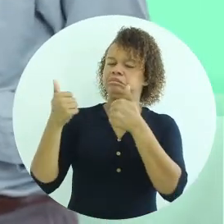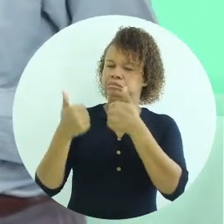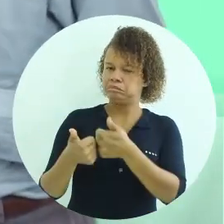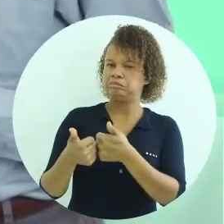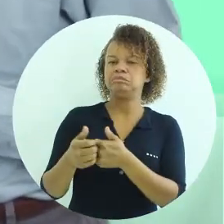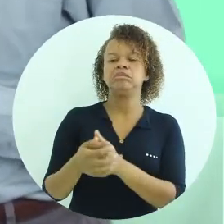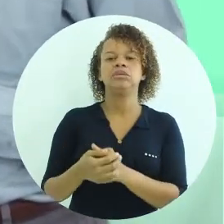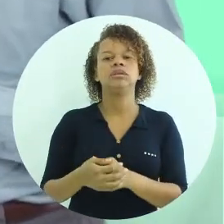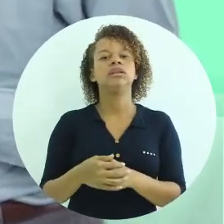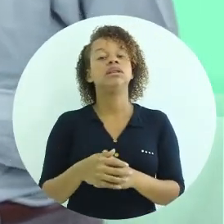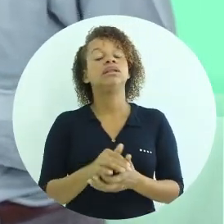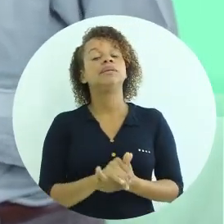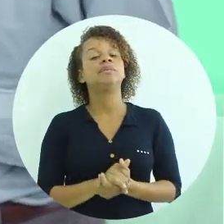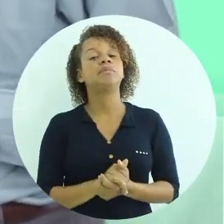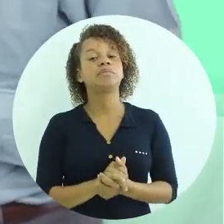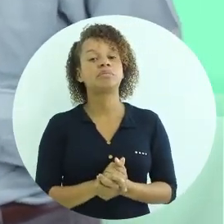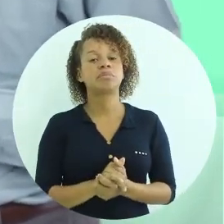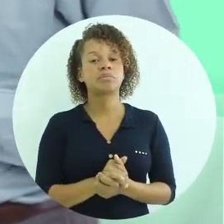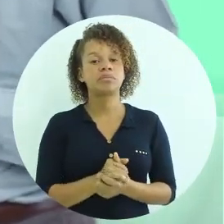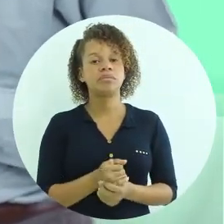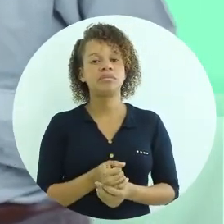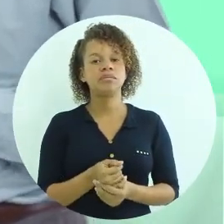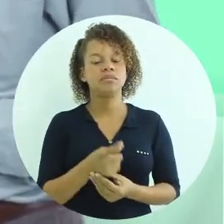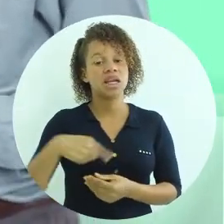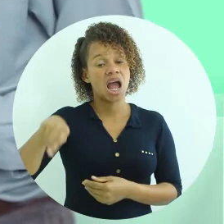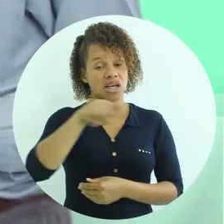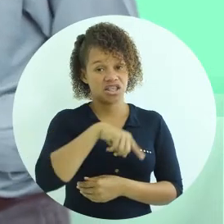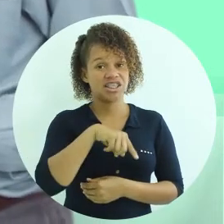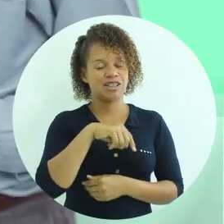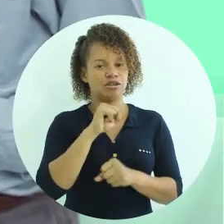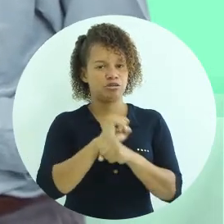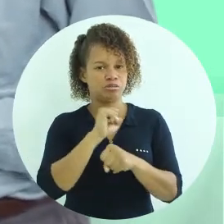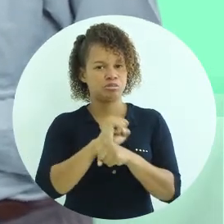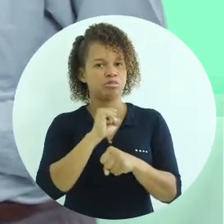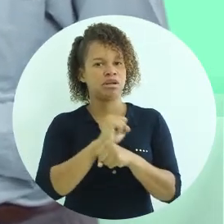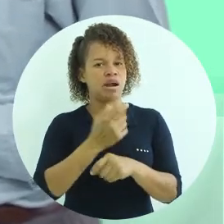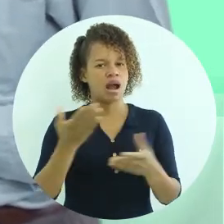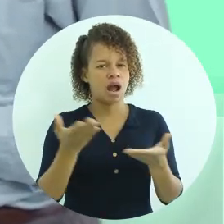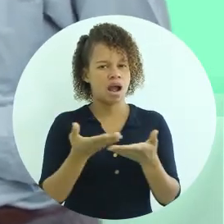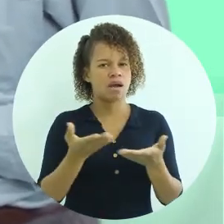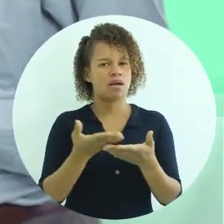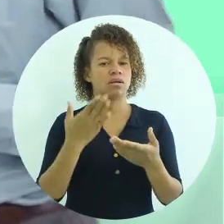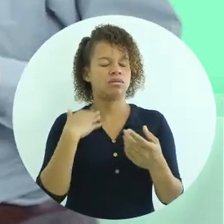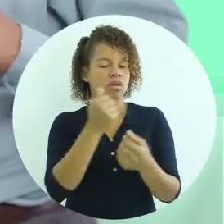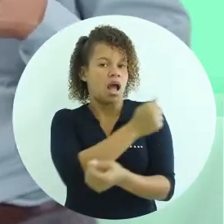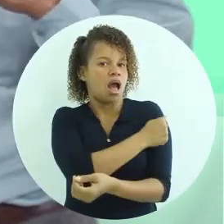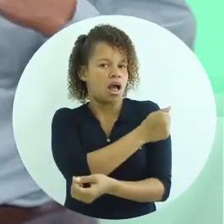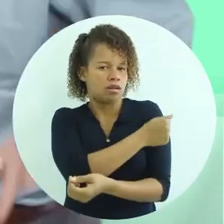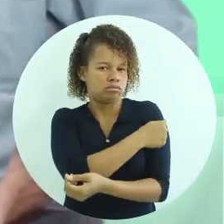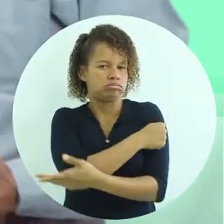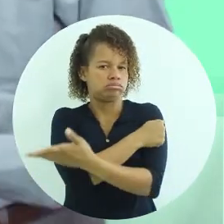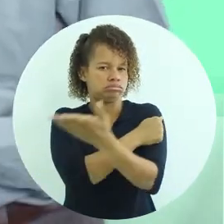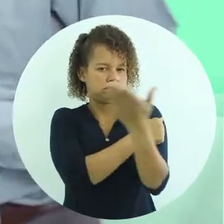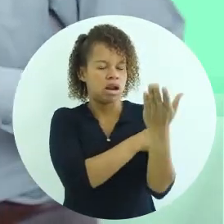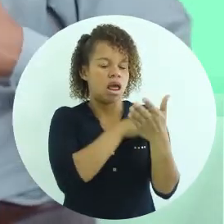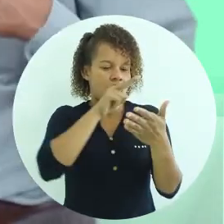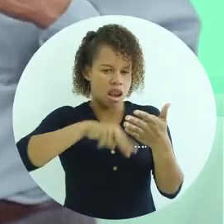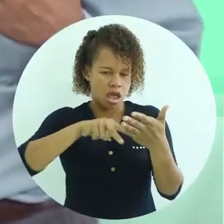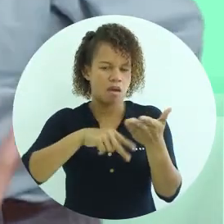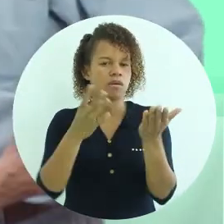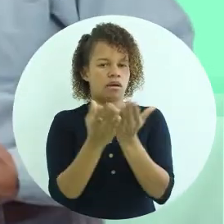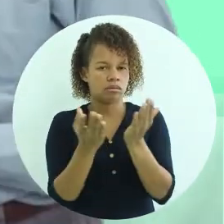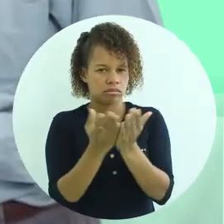vivência prática dele. E a gente espera agora que os alunos leiam o